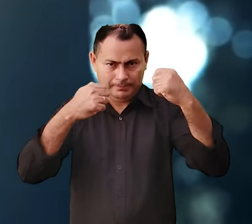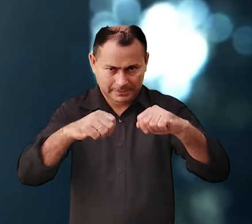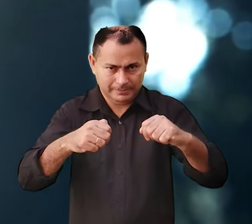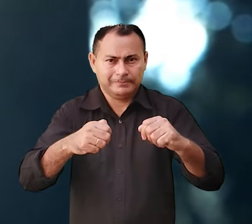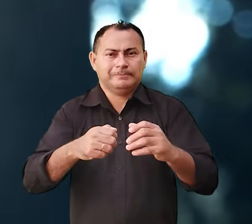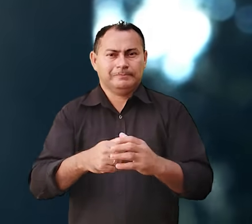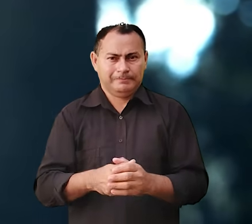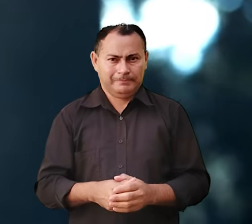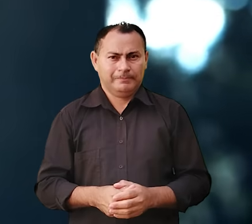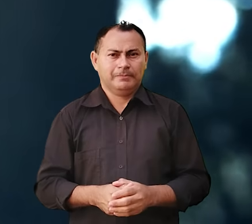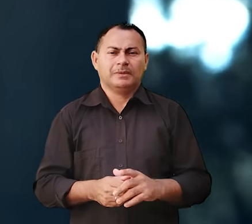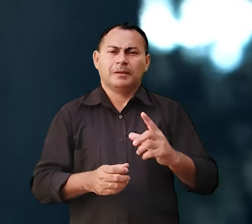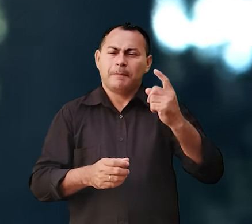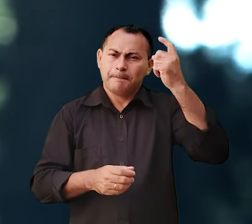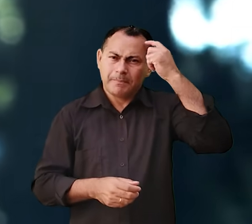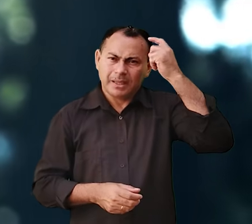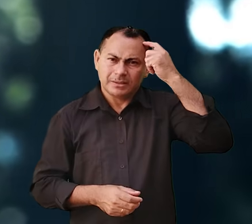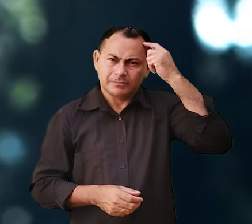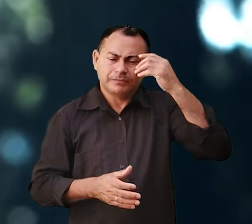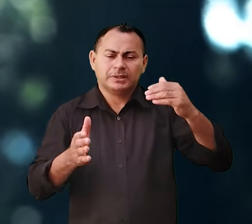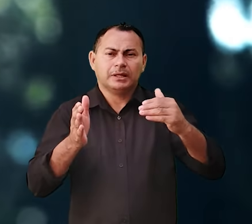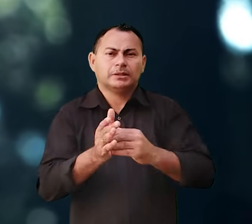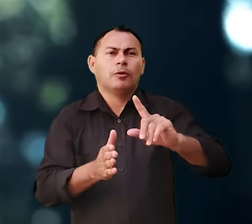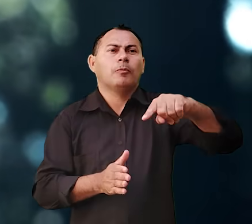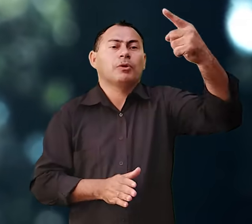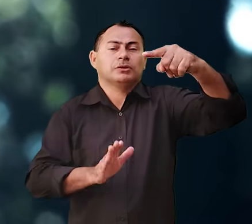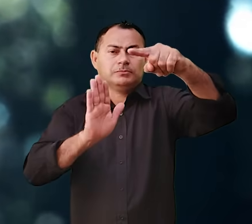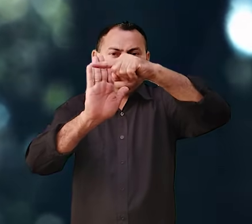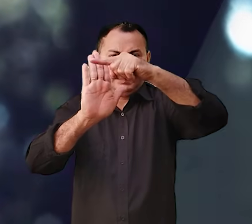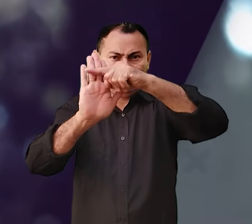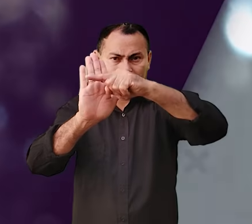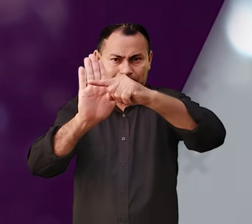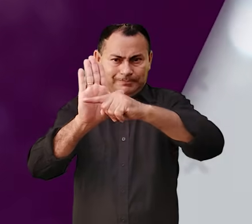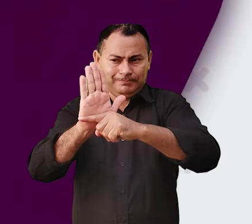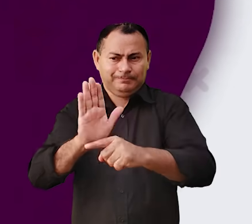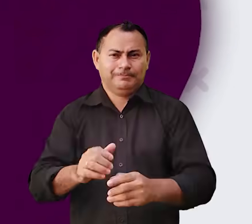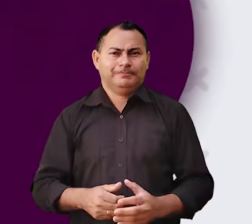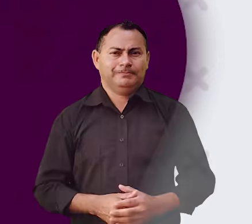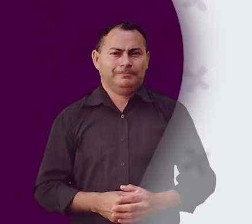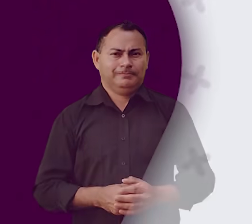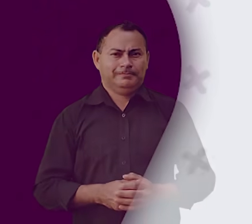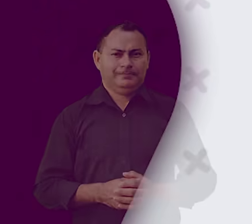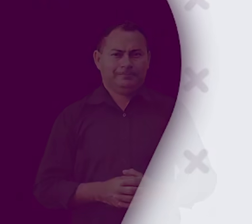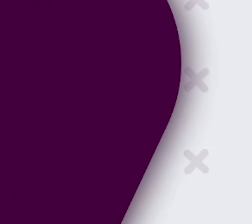o que você precisa. Pense nisso. Até o próximo programa.